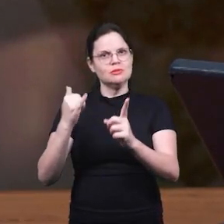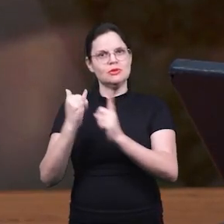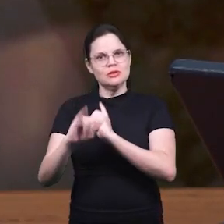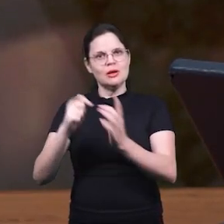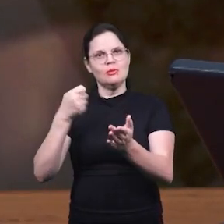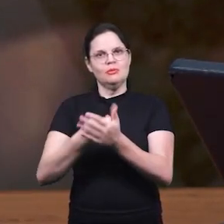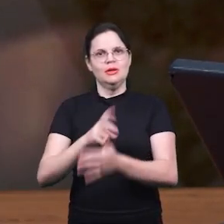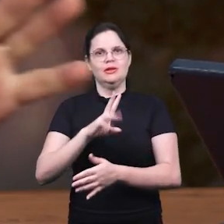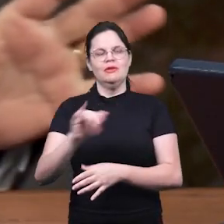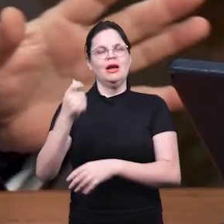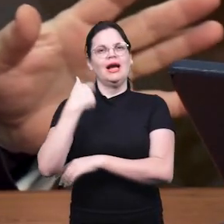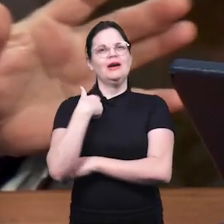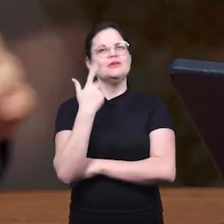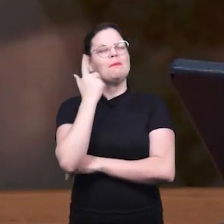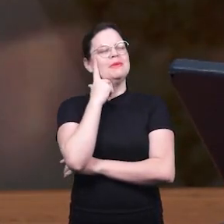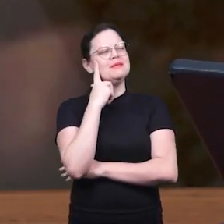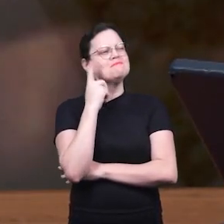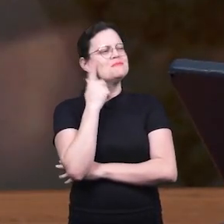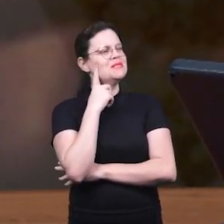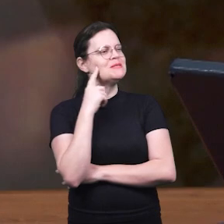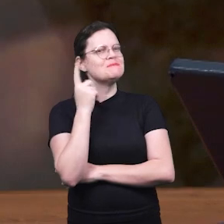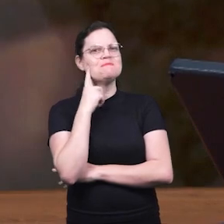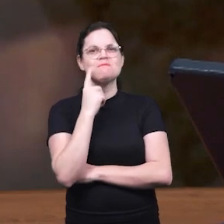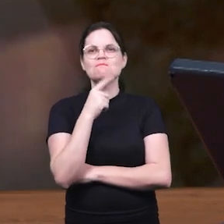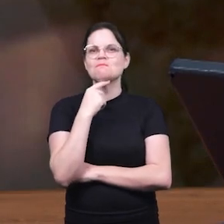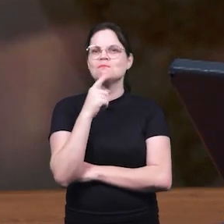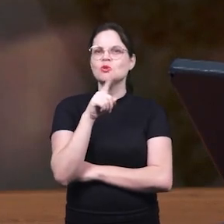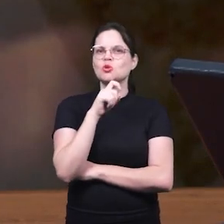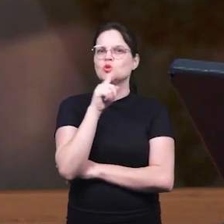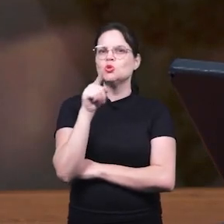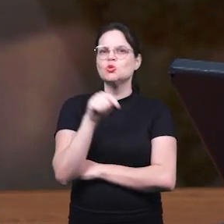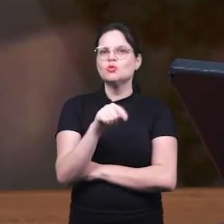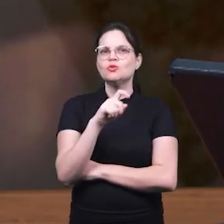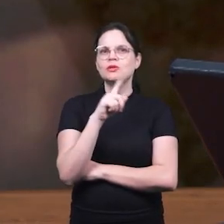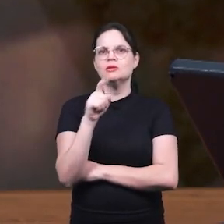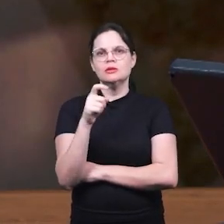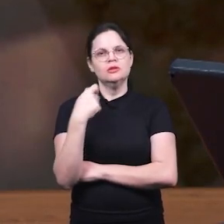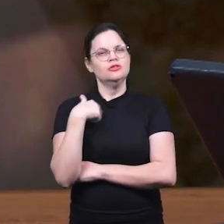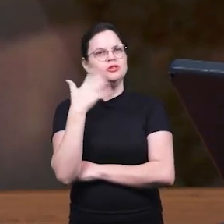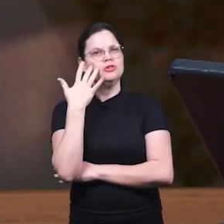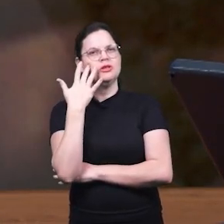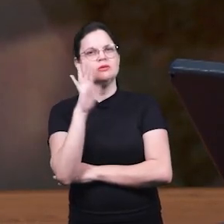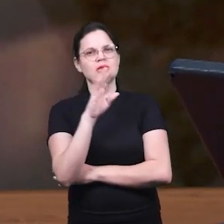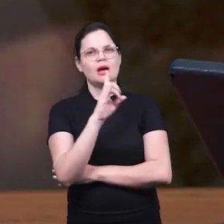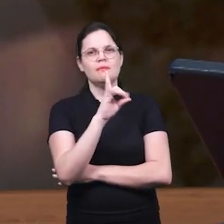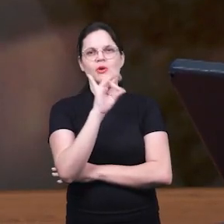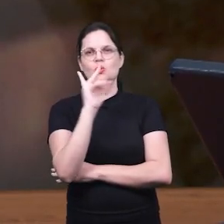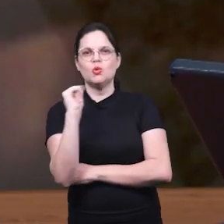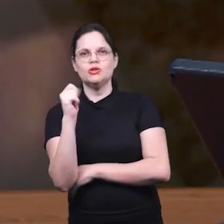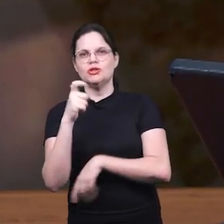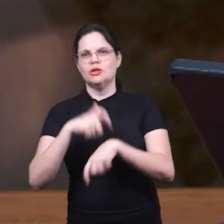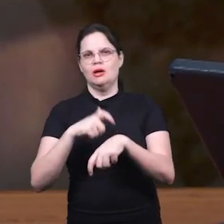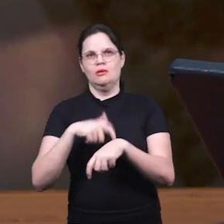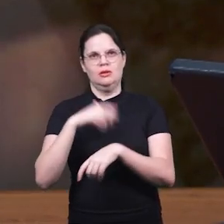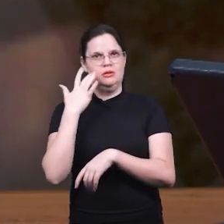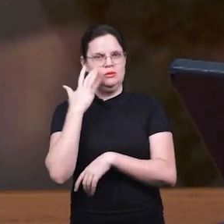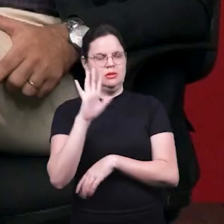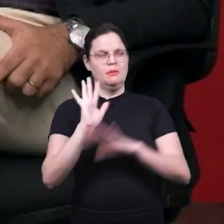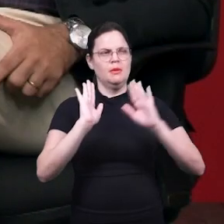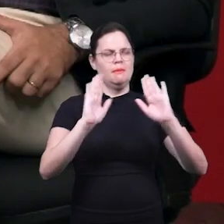sobre isso, já li muito sobre isso. A Bíblia diz que ninguém sabe o dia e a hora, né? Mas vamos pensar aqui, em